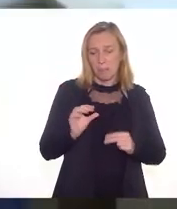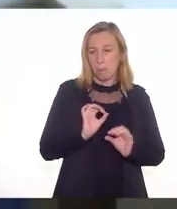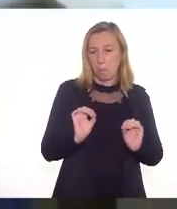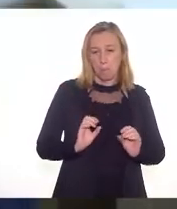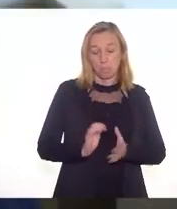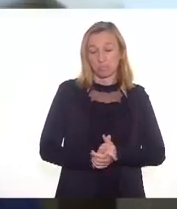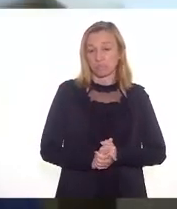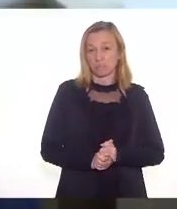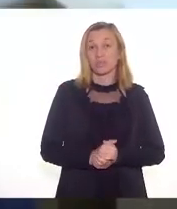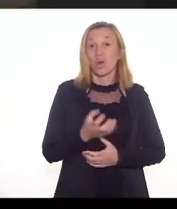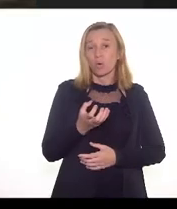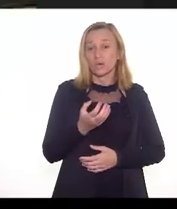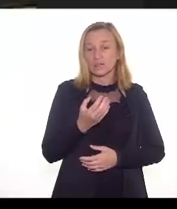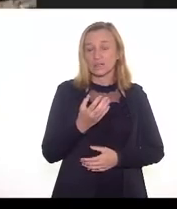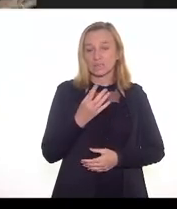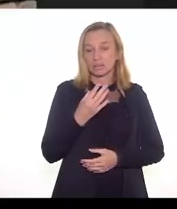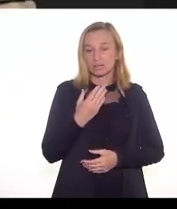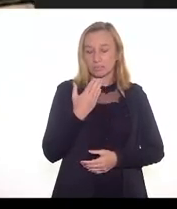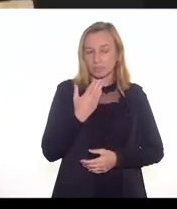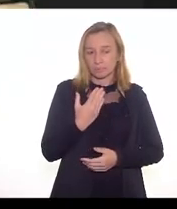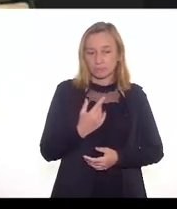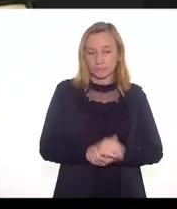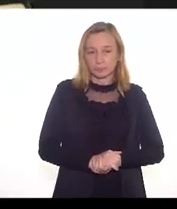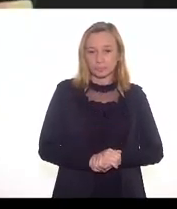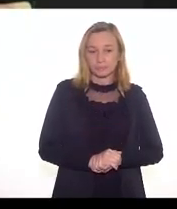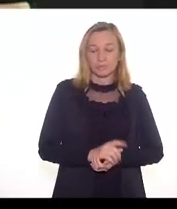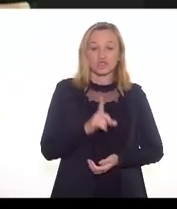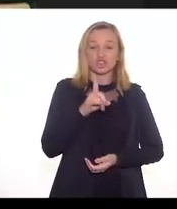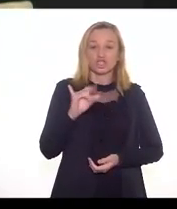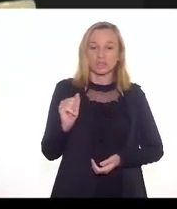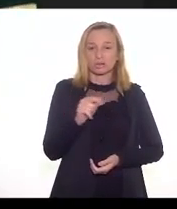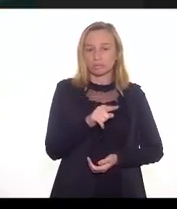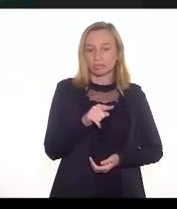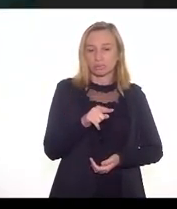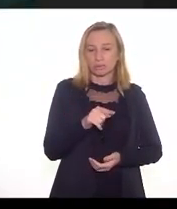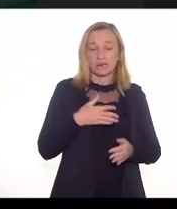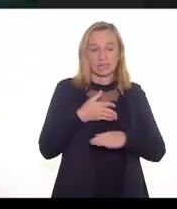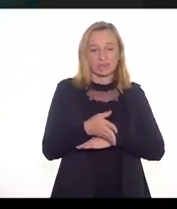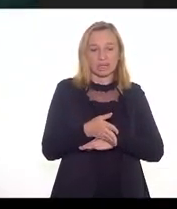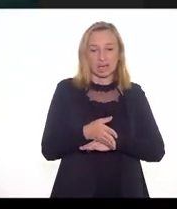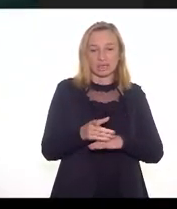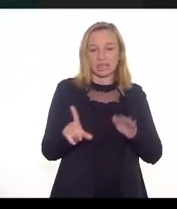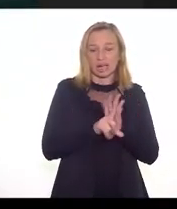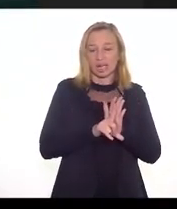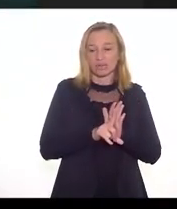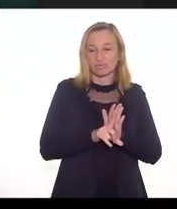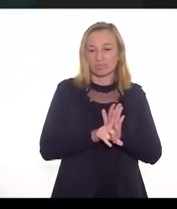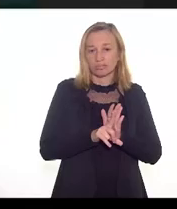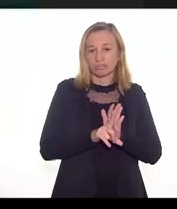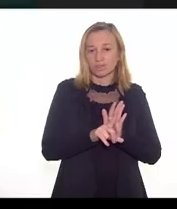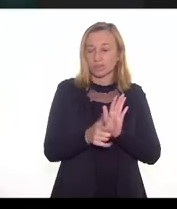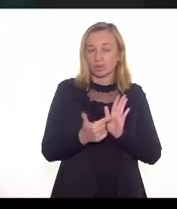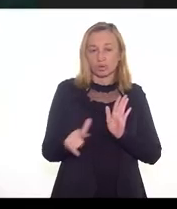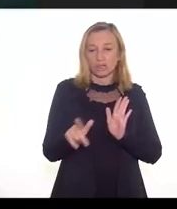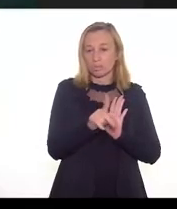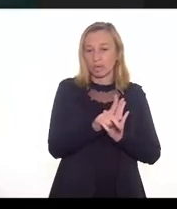não. Eu só queria acrescentar a data da entrada em vigor da lei, que não consta no